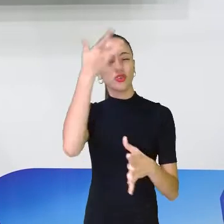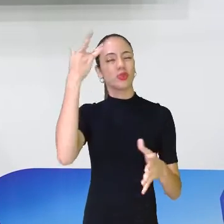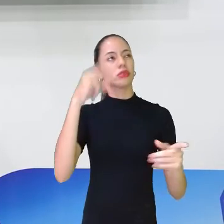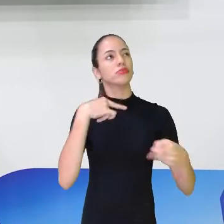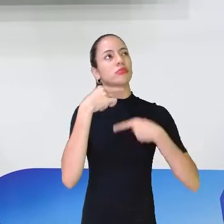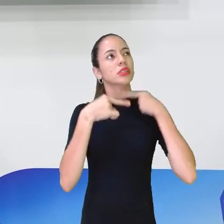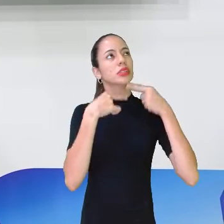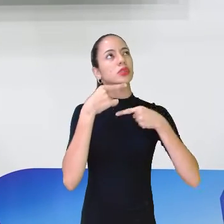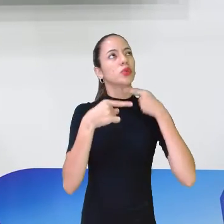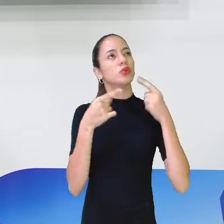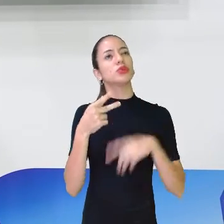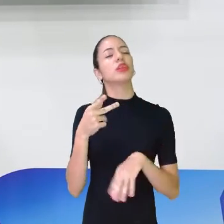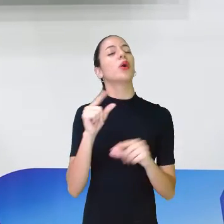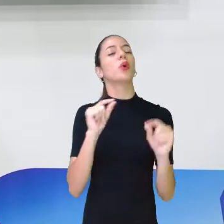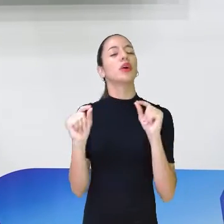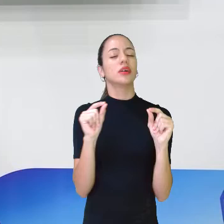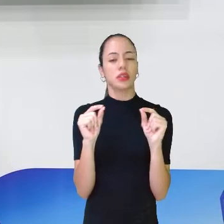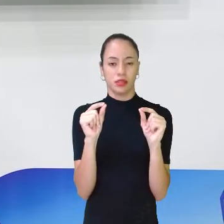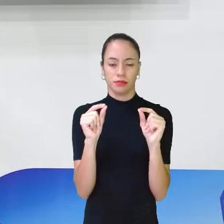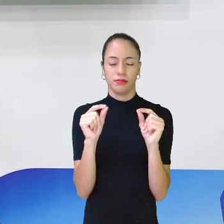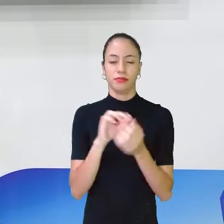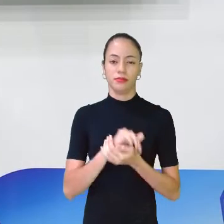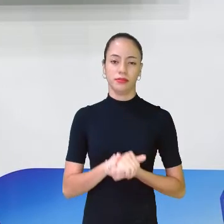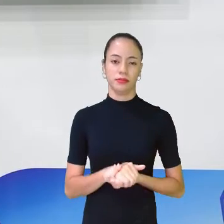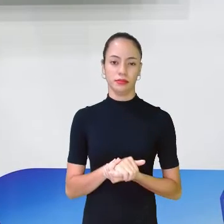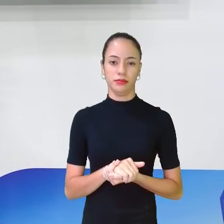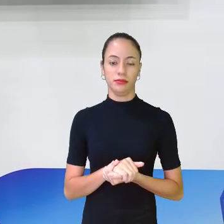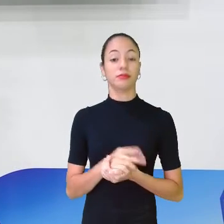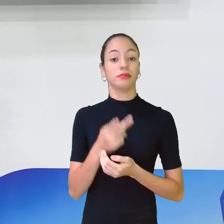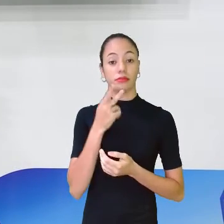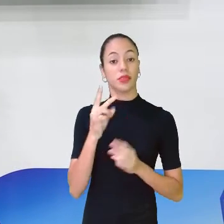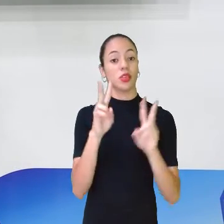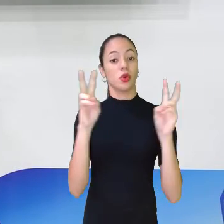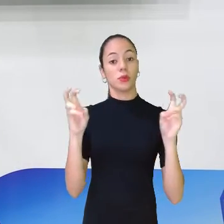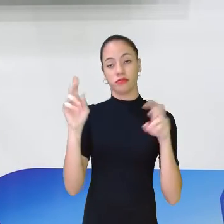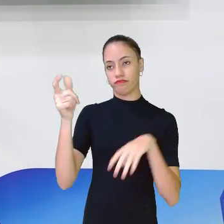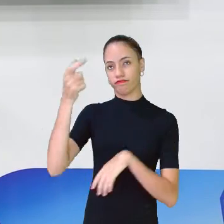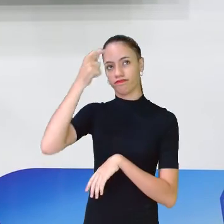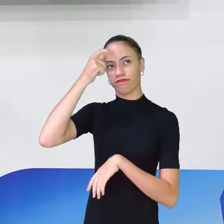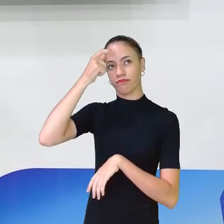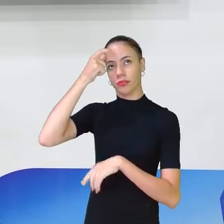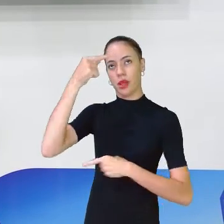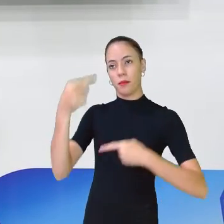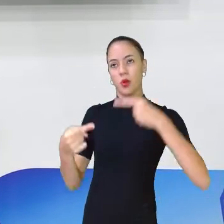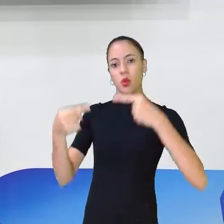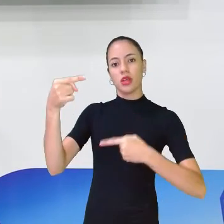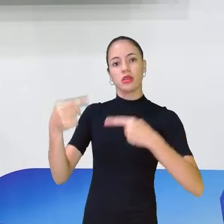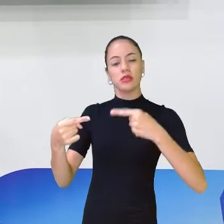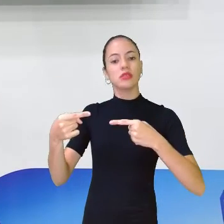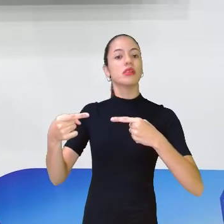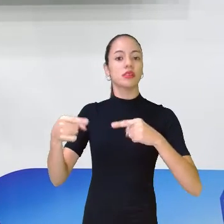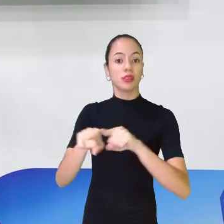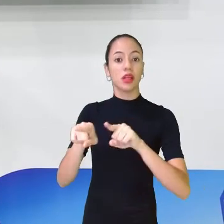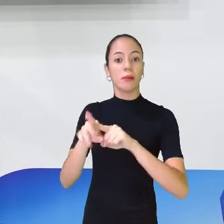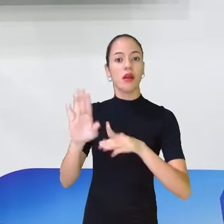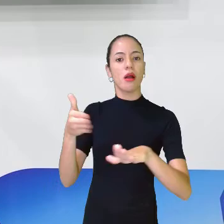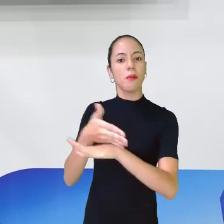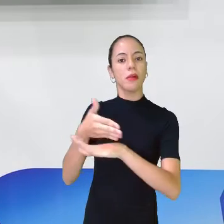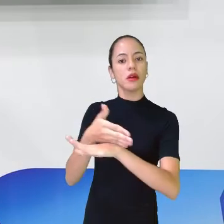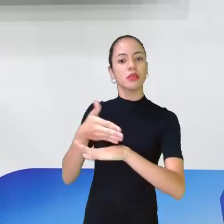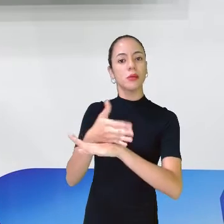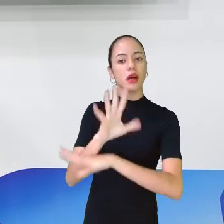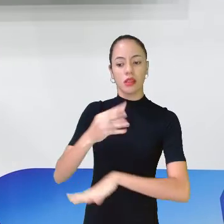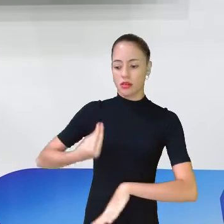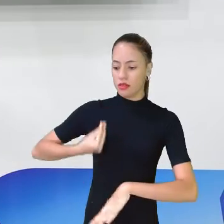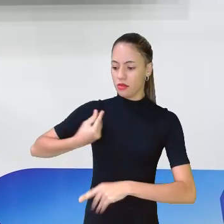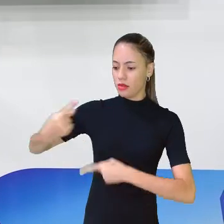que a gente trabalhou aqui a questão da consciência política, da participação na vida política como